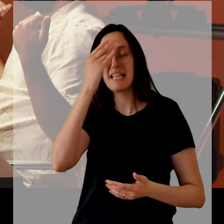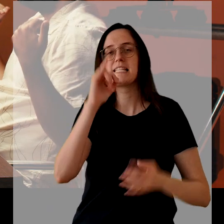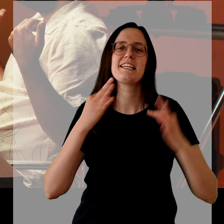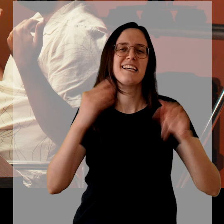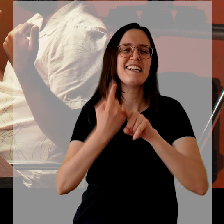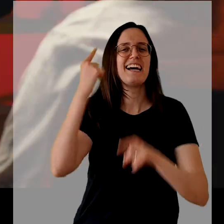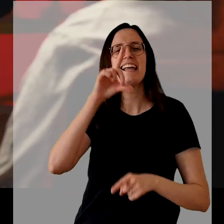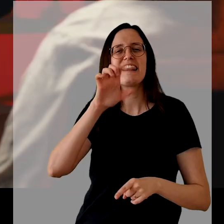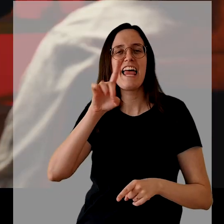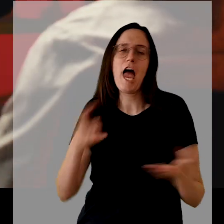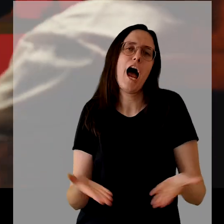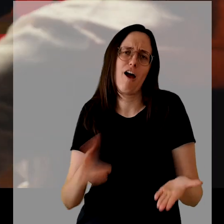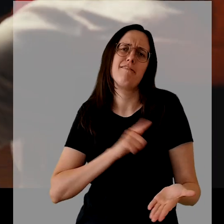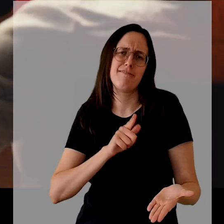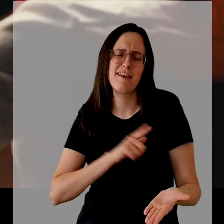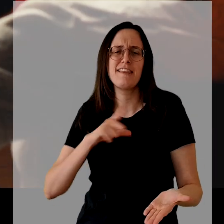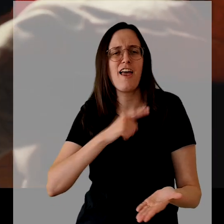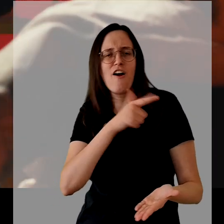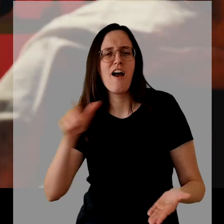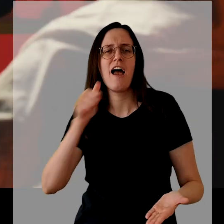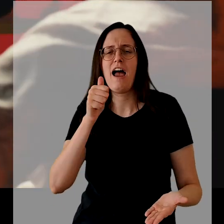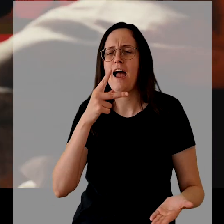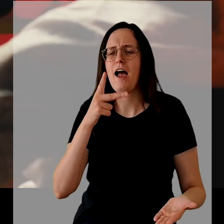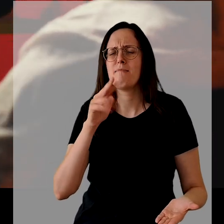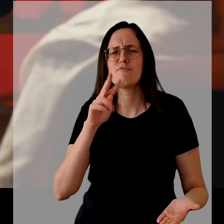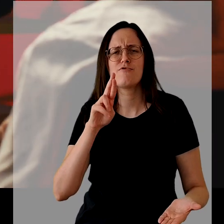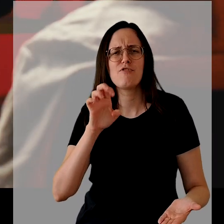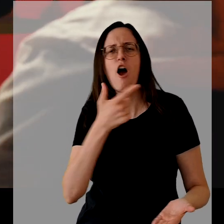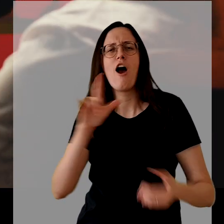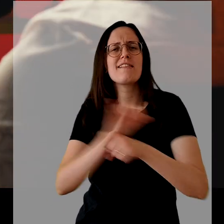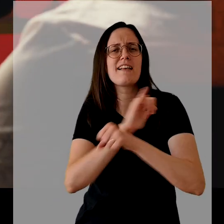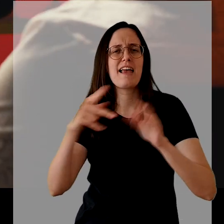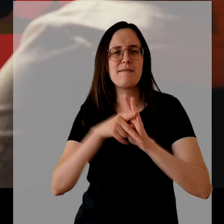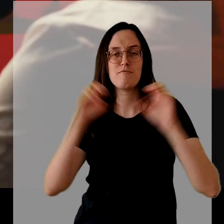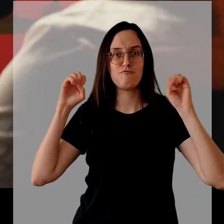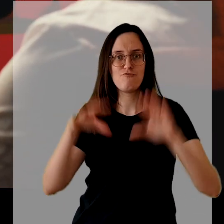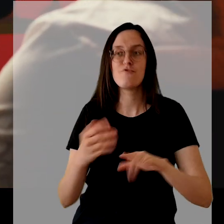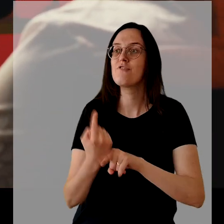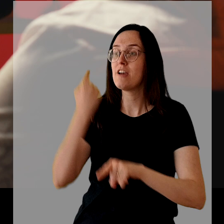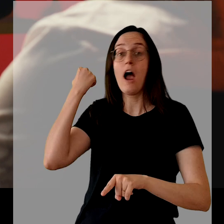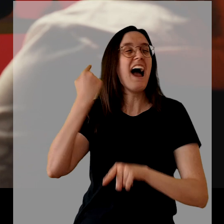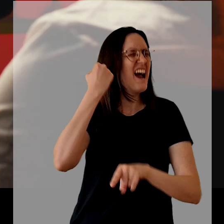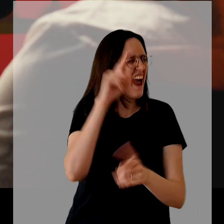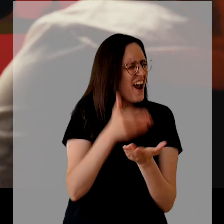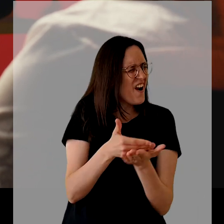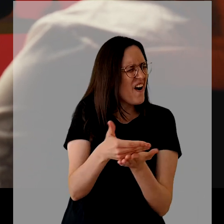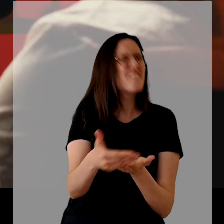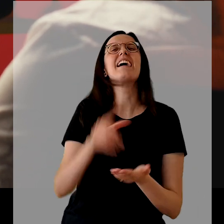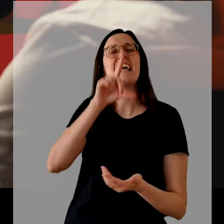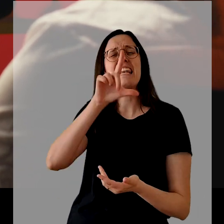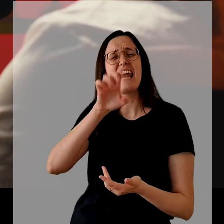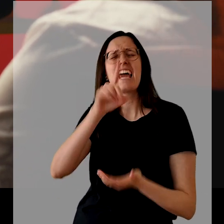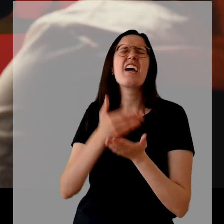tivesse as tecnologias de LED que tem hoje, dos Aperture, coisa e tal, 2014, que eu consigo... 2015, não tinha isso. Assim,